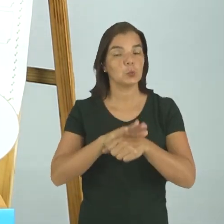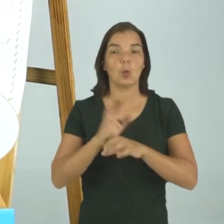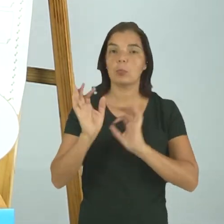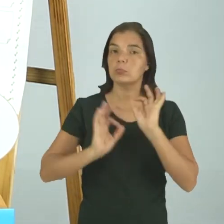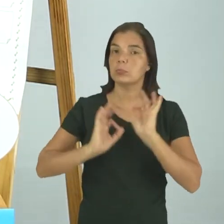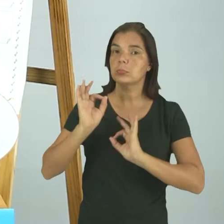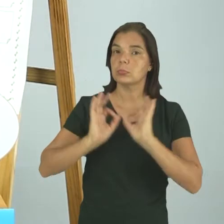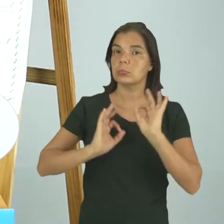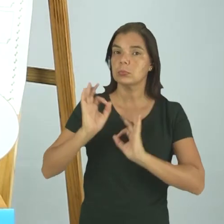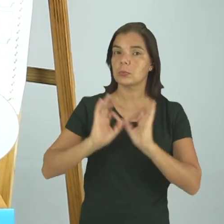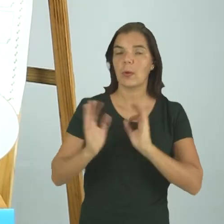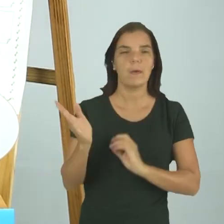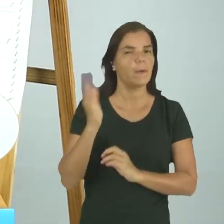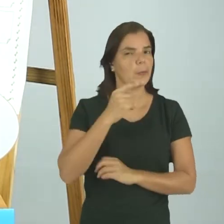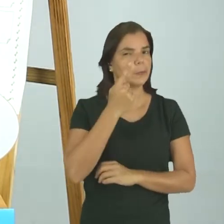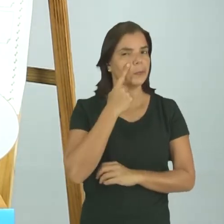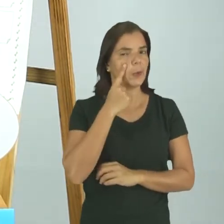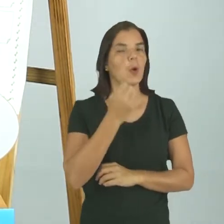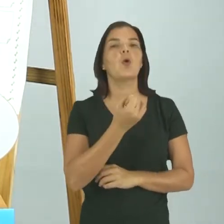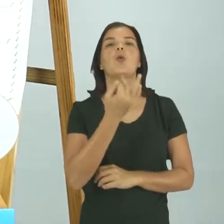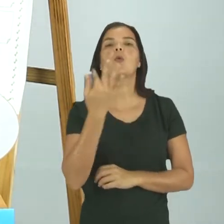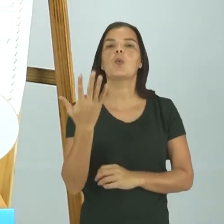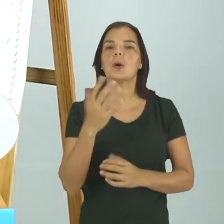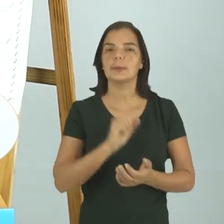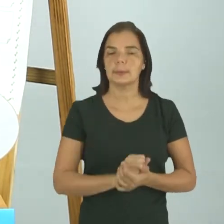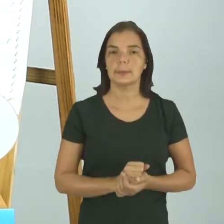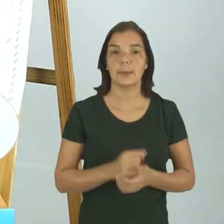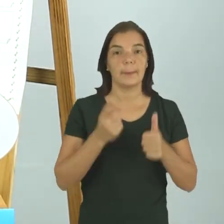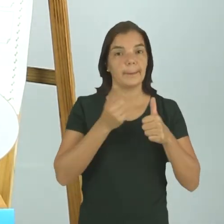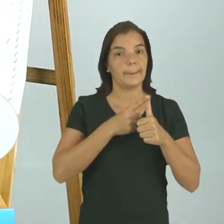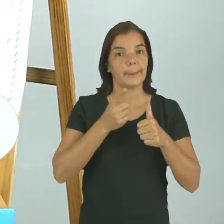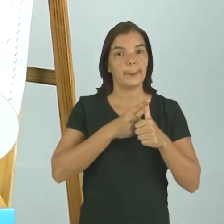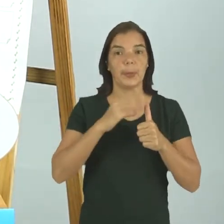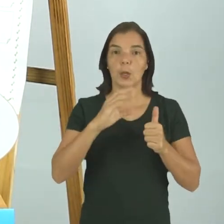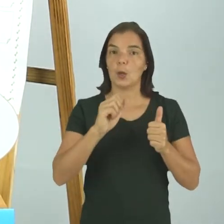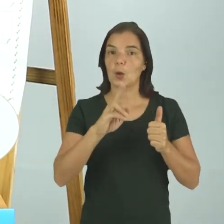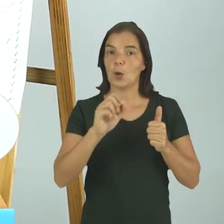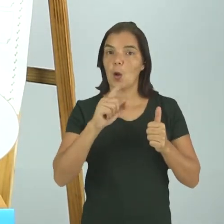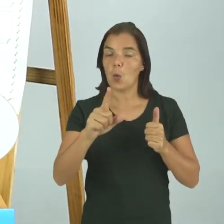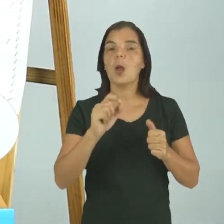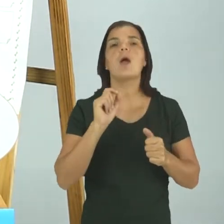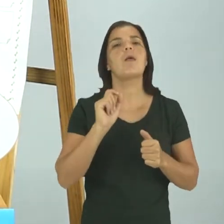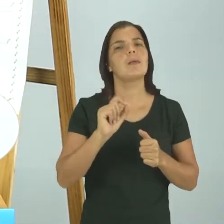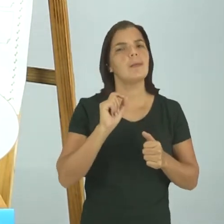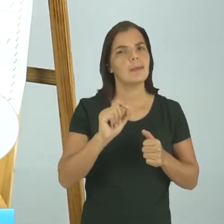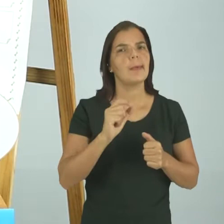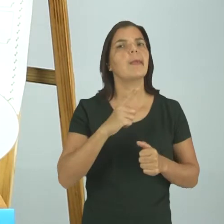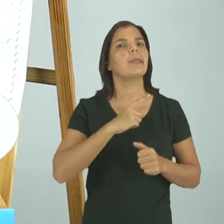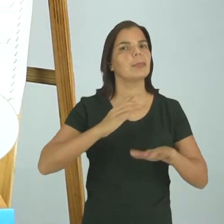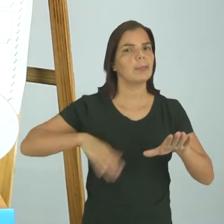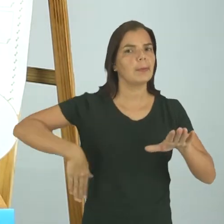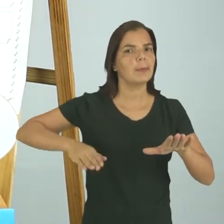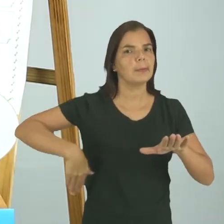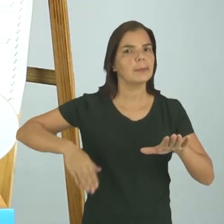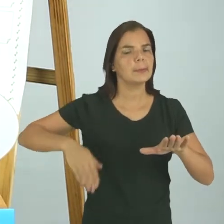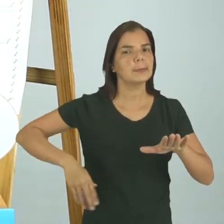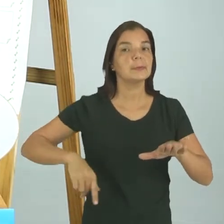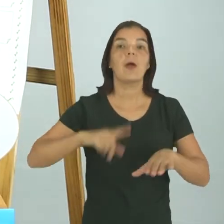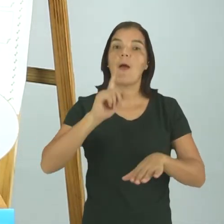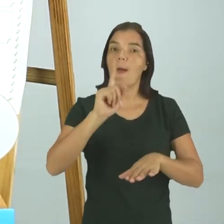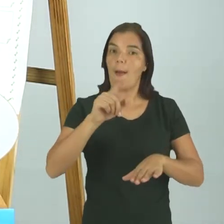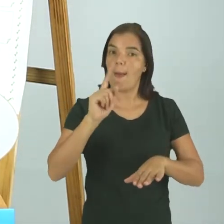organizar. Vamos lá ver quais foram? Primeiro, Cauê, ele tem a natação. Essa é